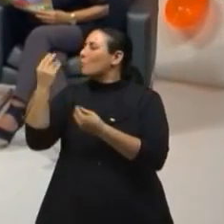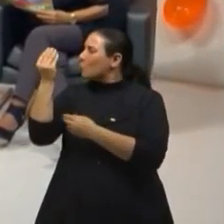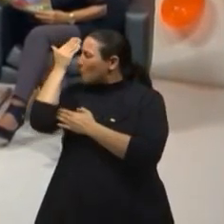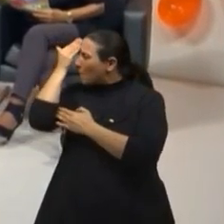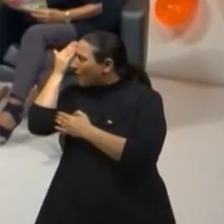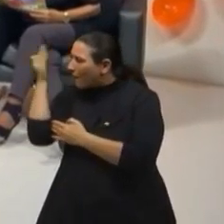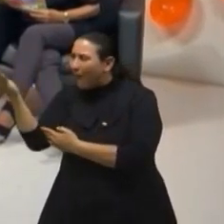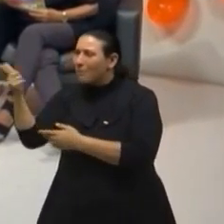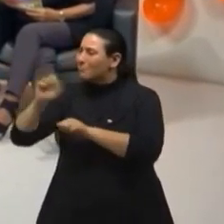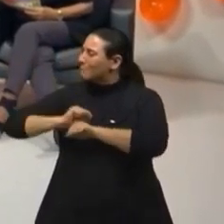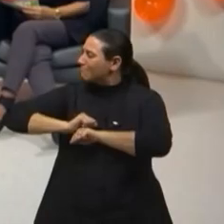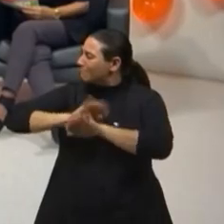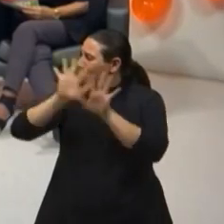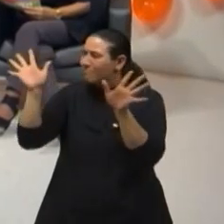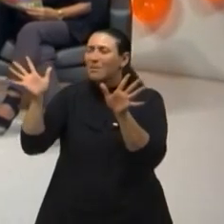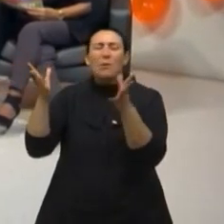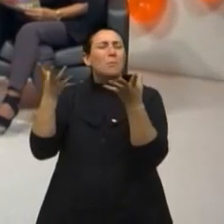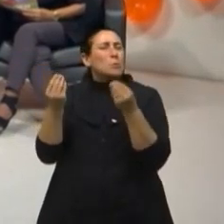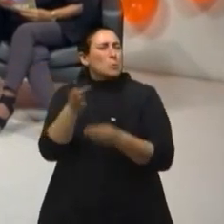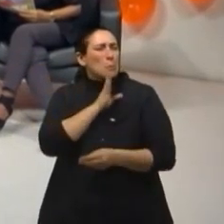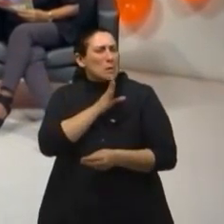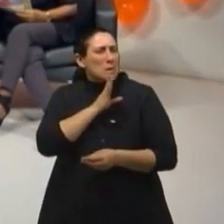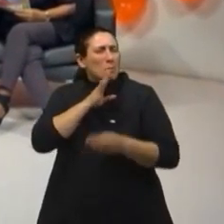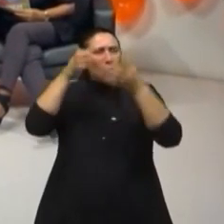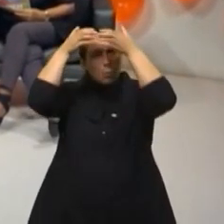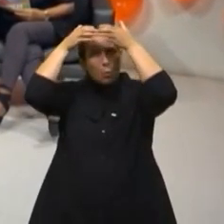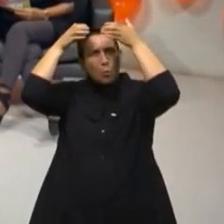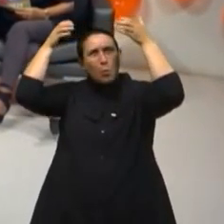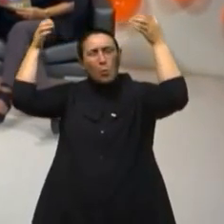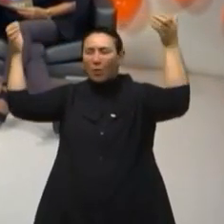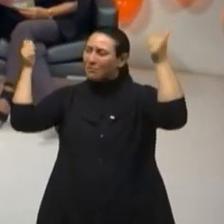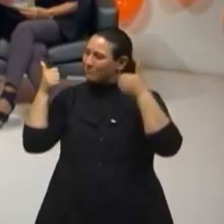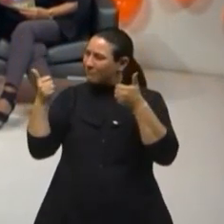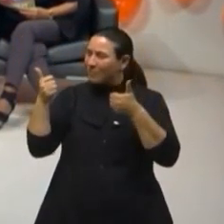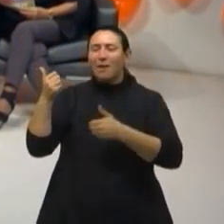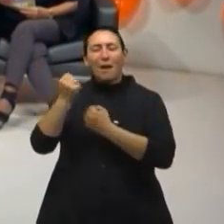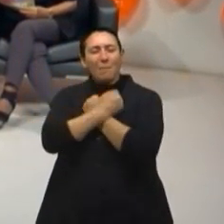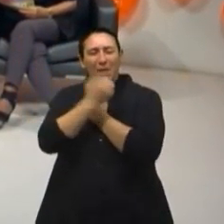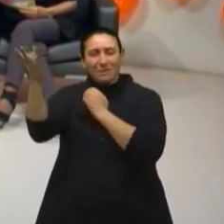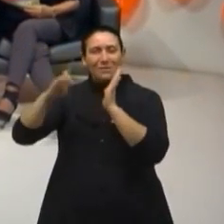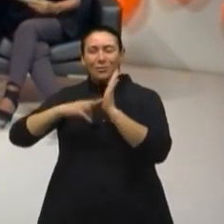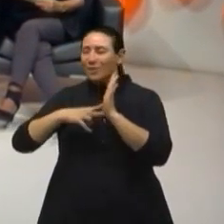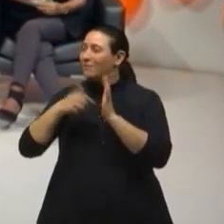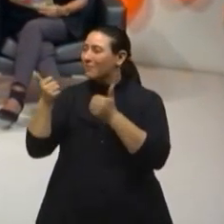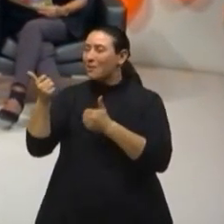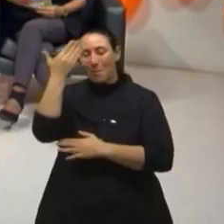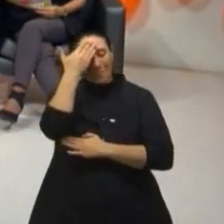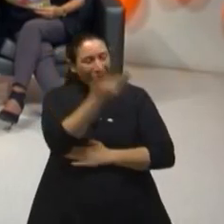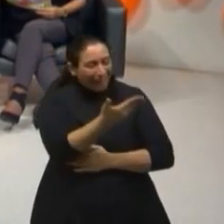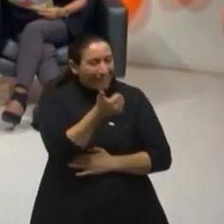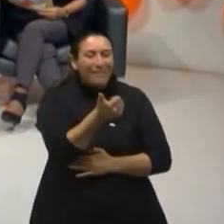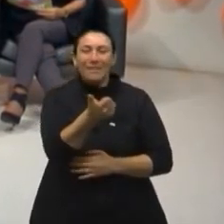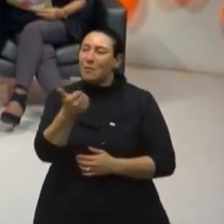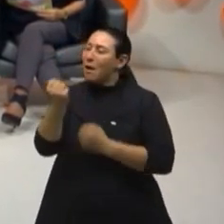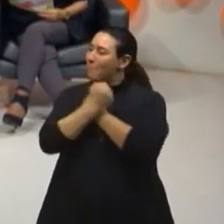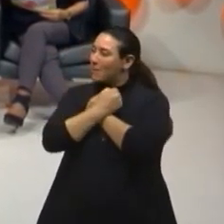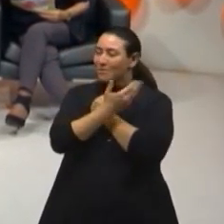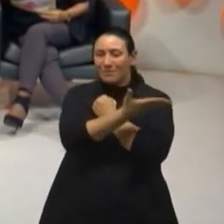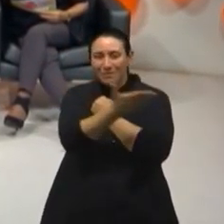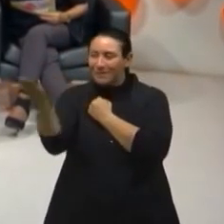essa bela explanação muitos conhecimentos ganhamos aqui e um abraço pro pessoal do sindicato que tá sempre Alerta Obrigada bem de todos nós